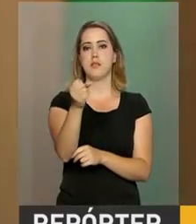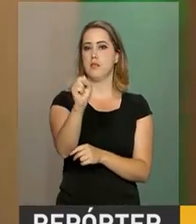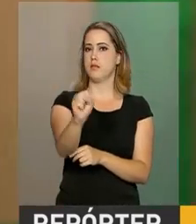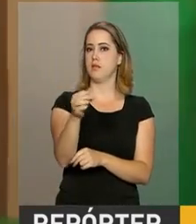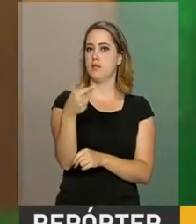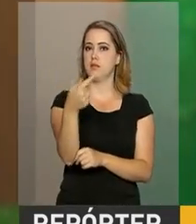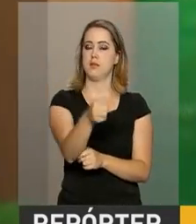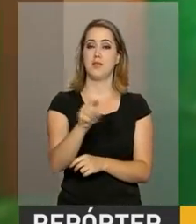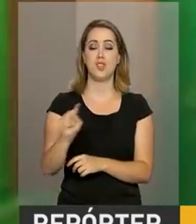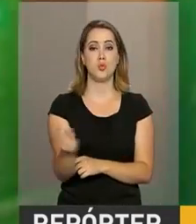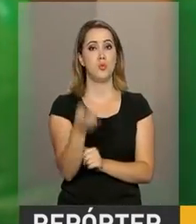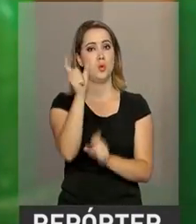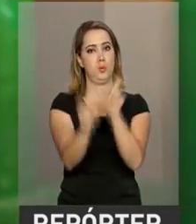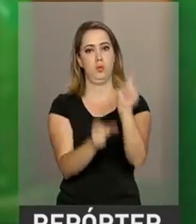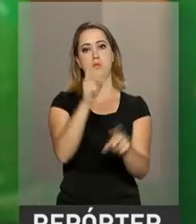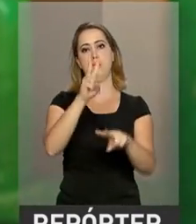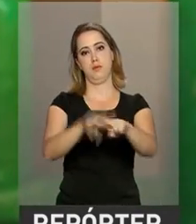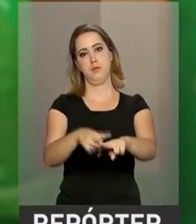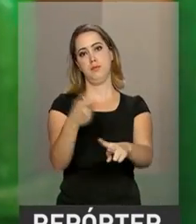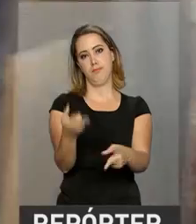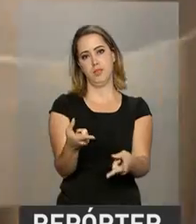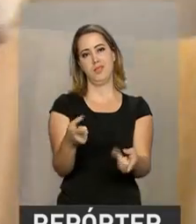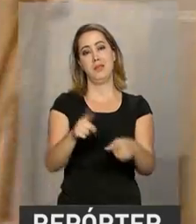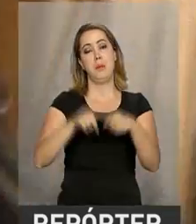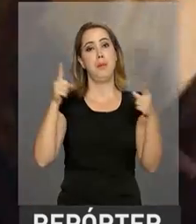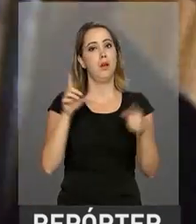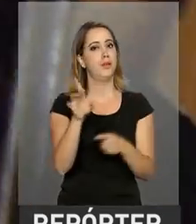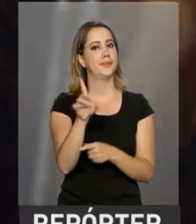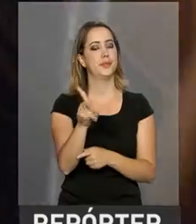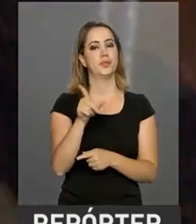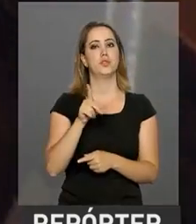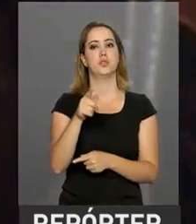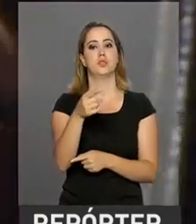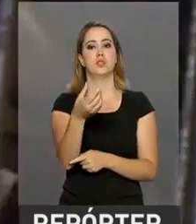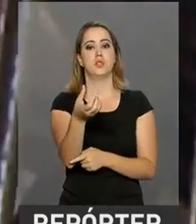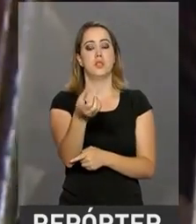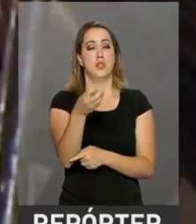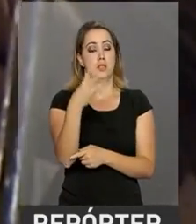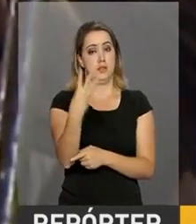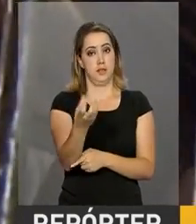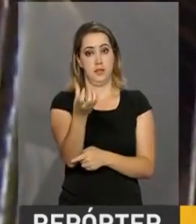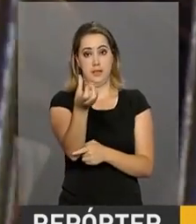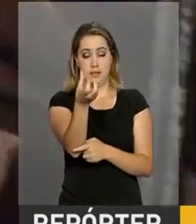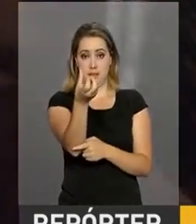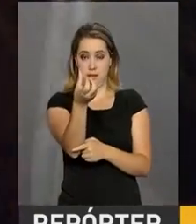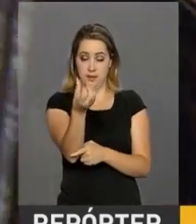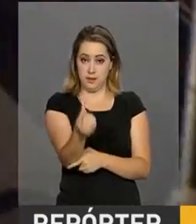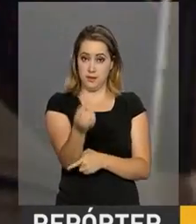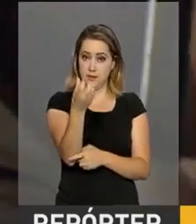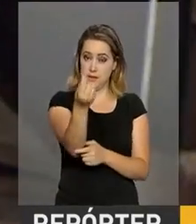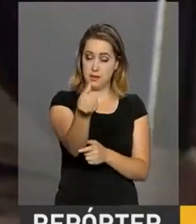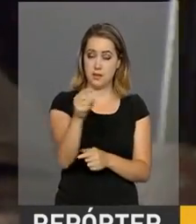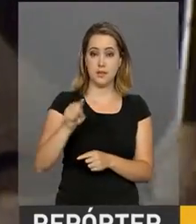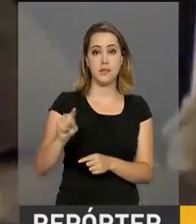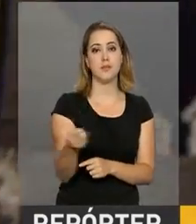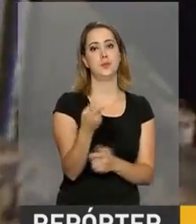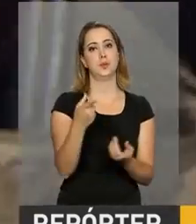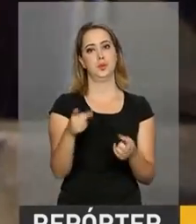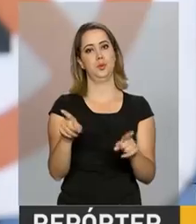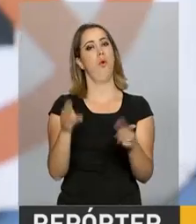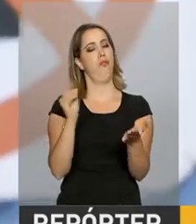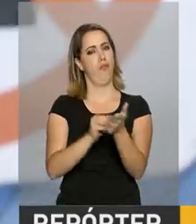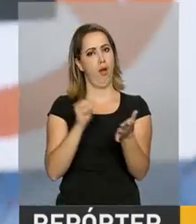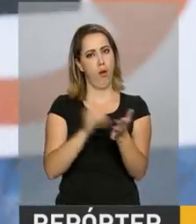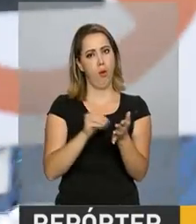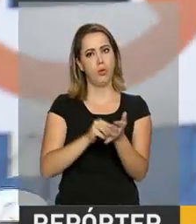em um sistema com capacidade para 376 ou seja umic de 231000